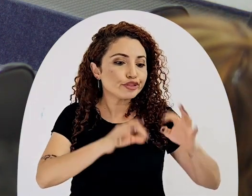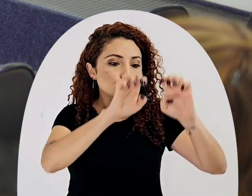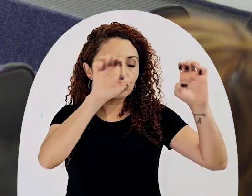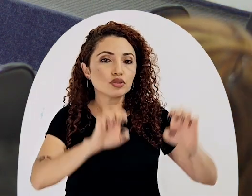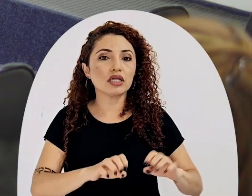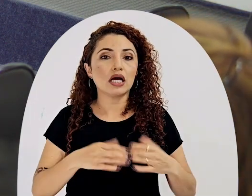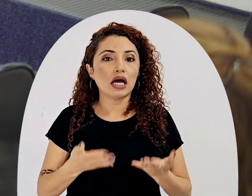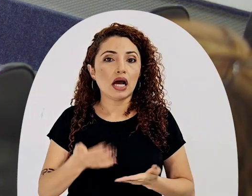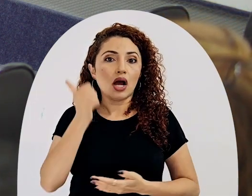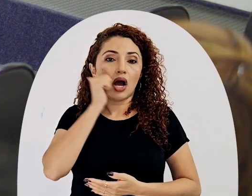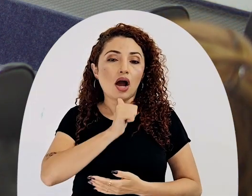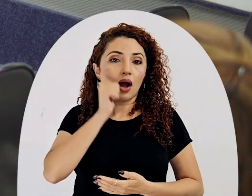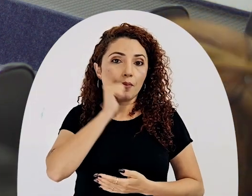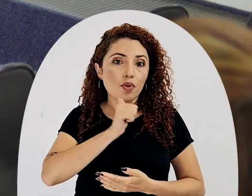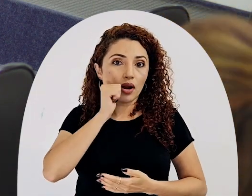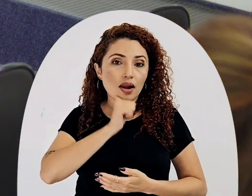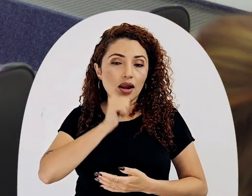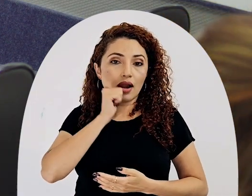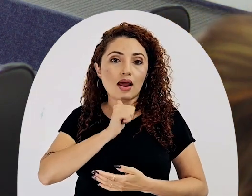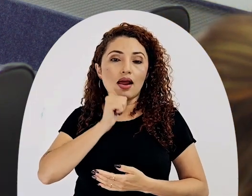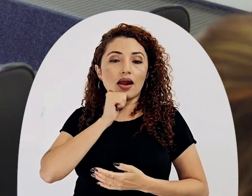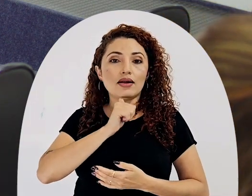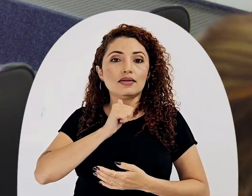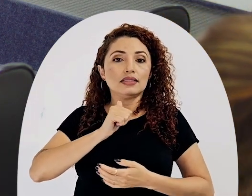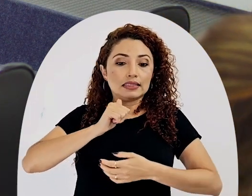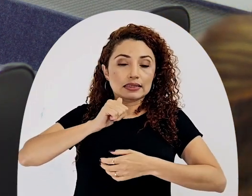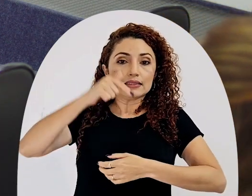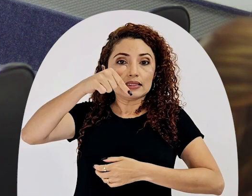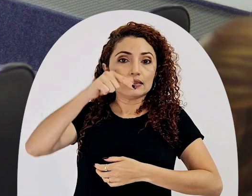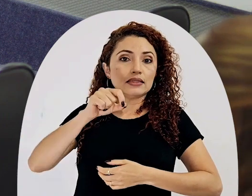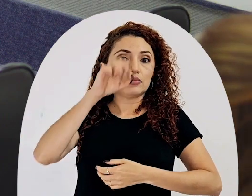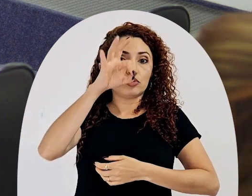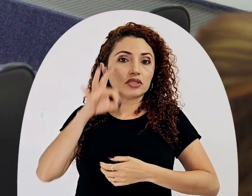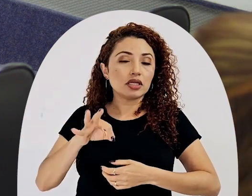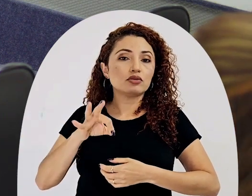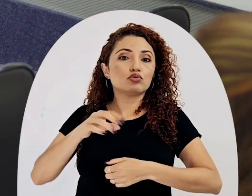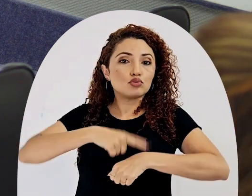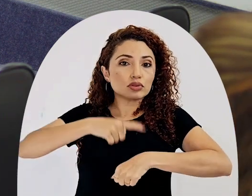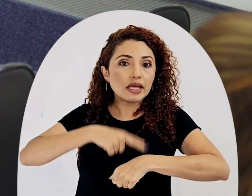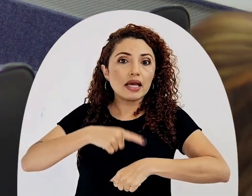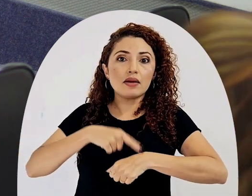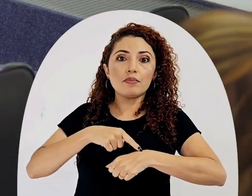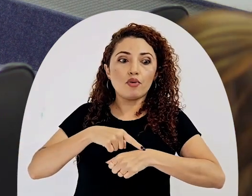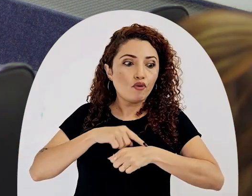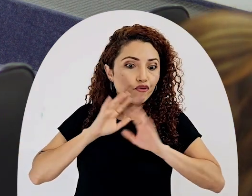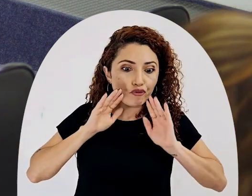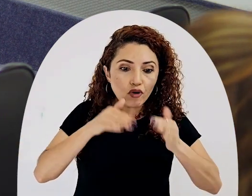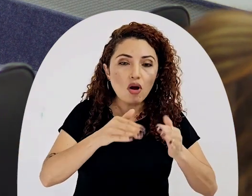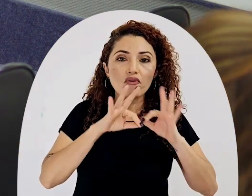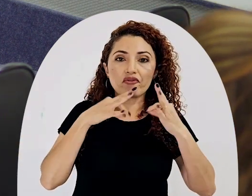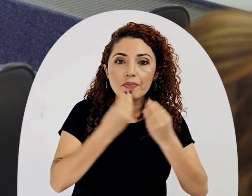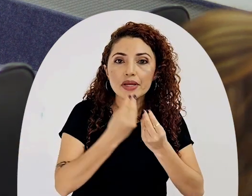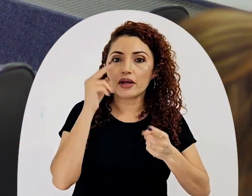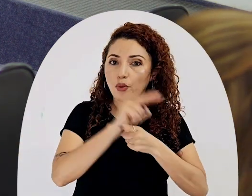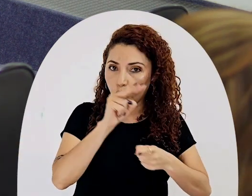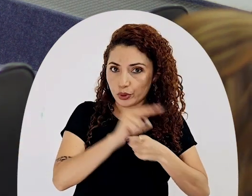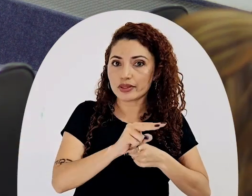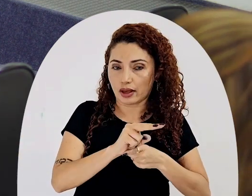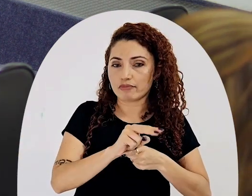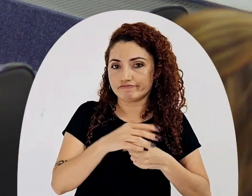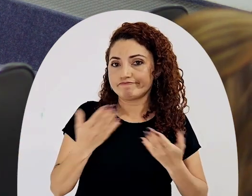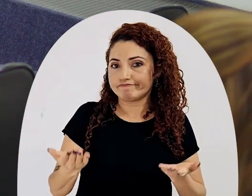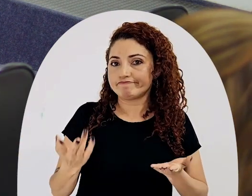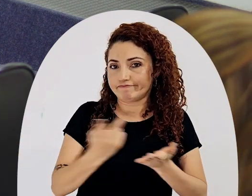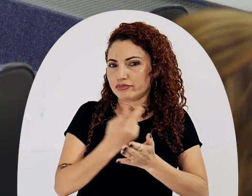aos cuidados da família. Porque até um tempo atrás, mas ainda é muito forte na nossa sociedade, é que